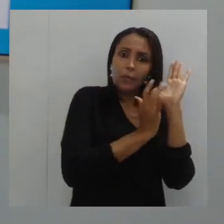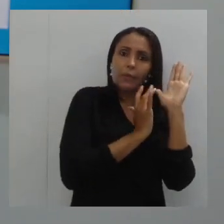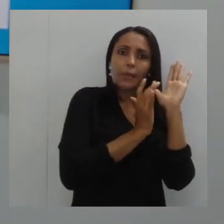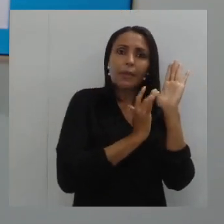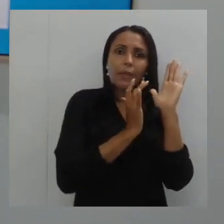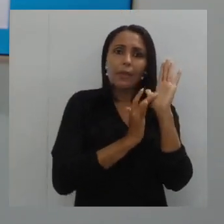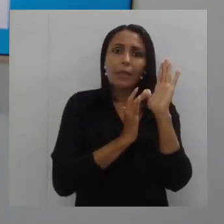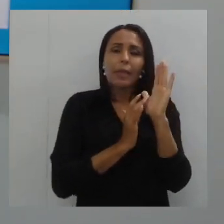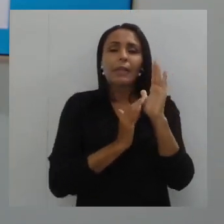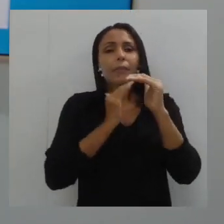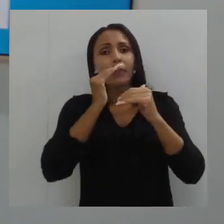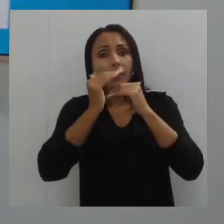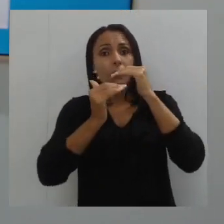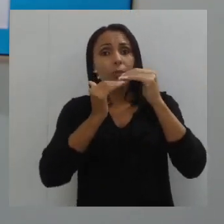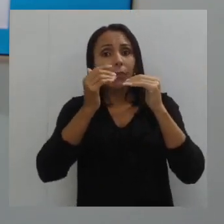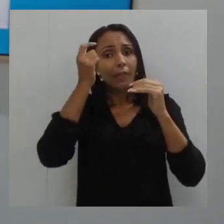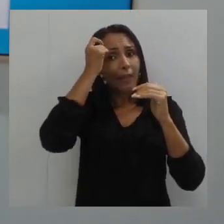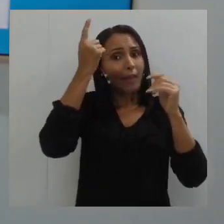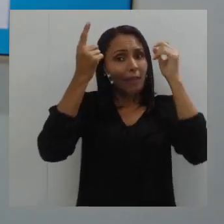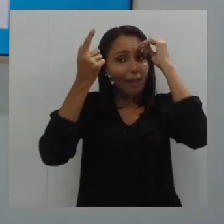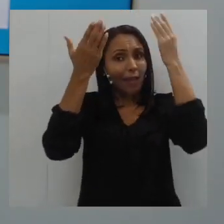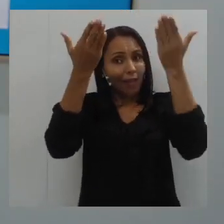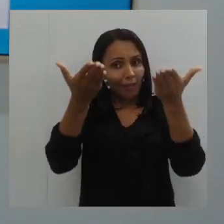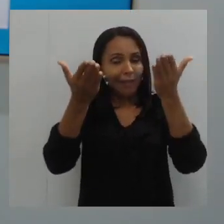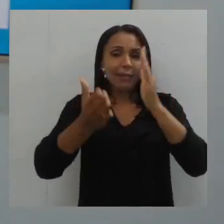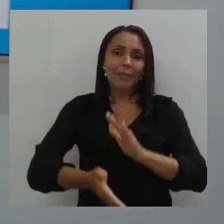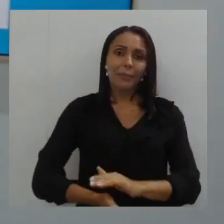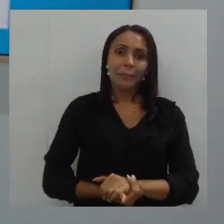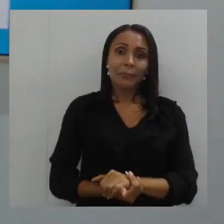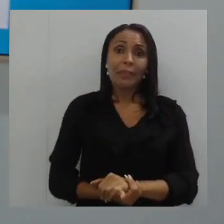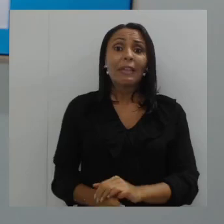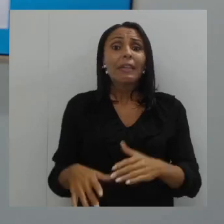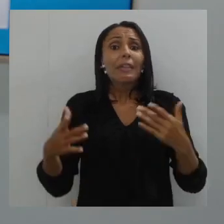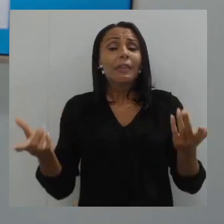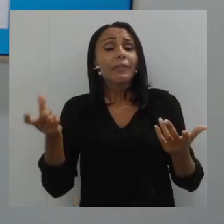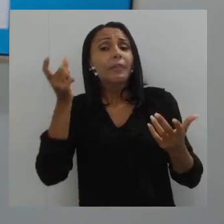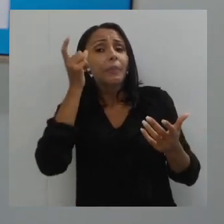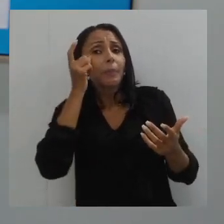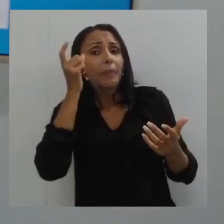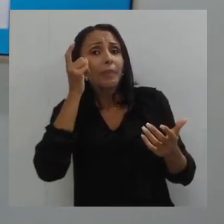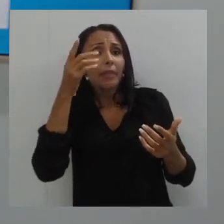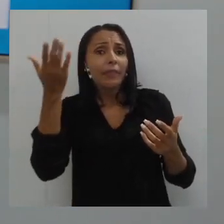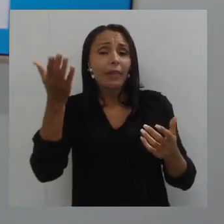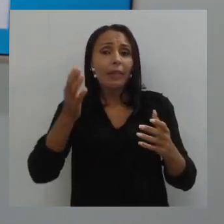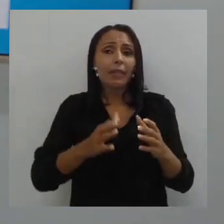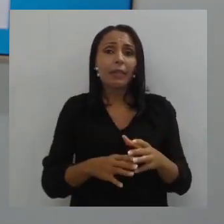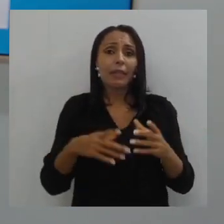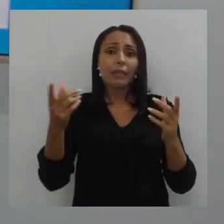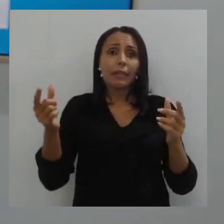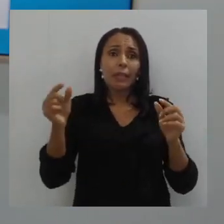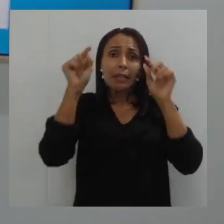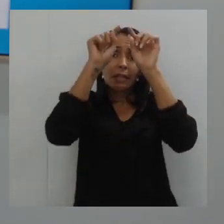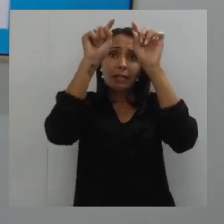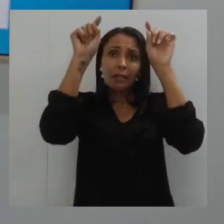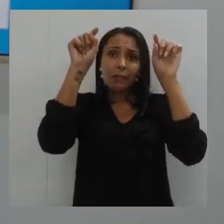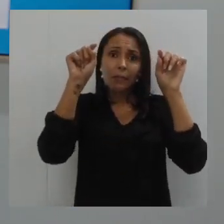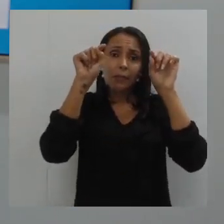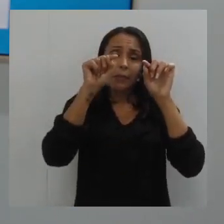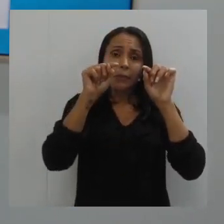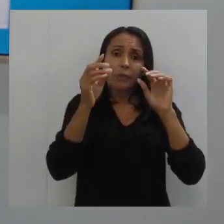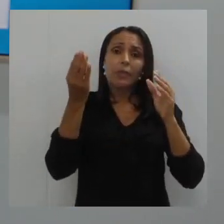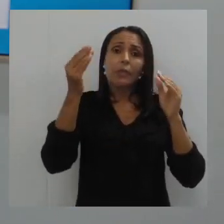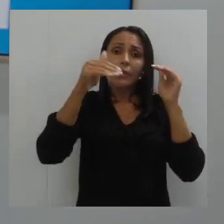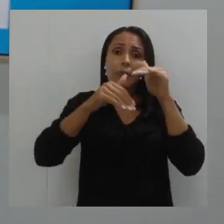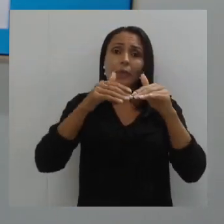foi construída a partir dessa ideia. Então, se a gente for observar, esses pontos que são colocados aqui, eles